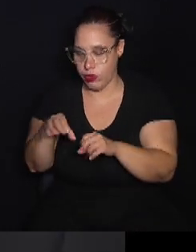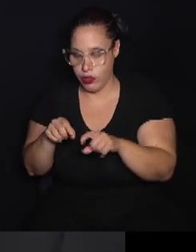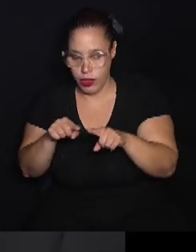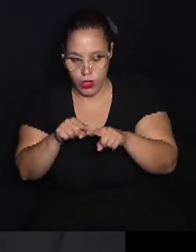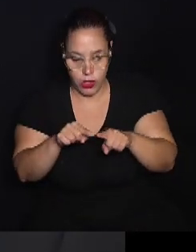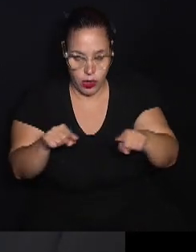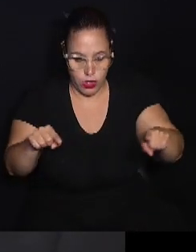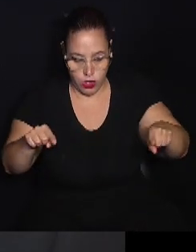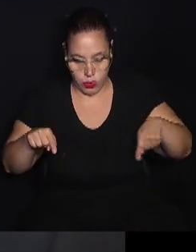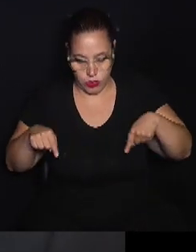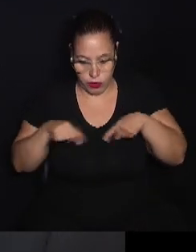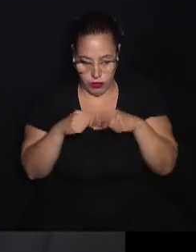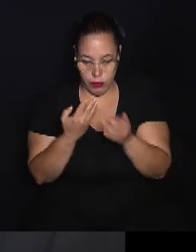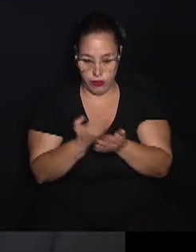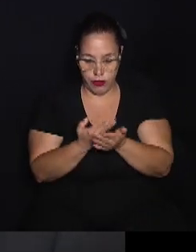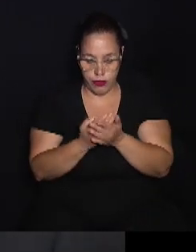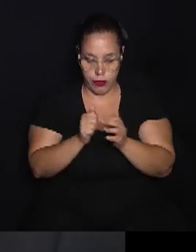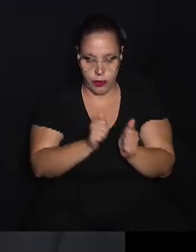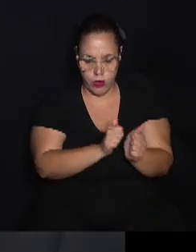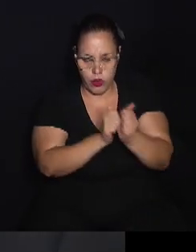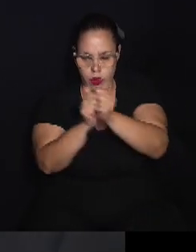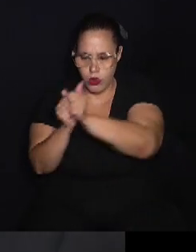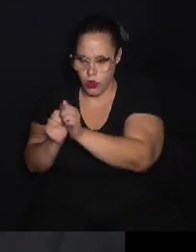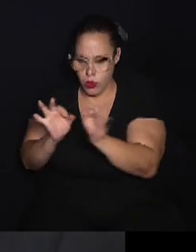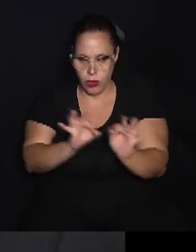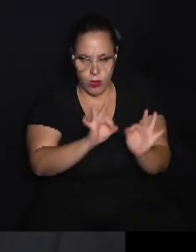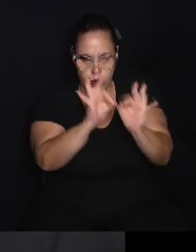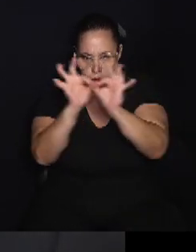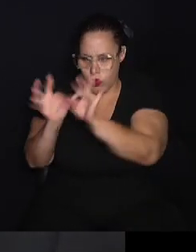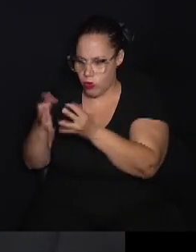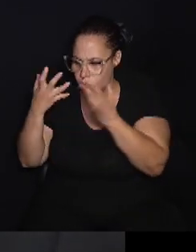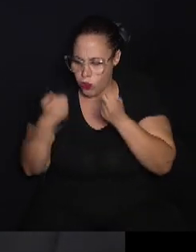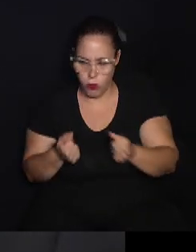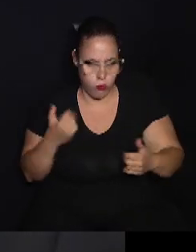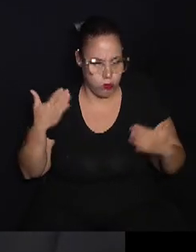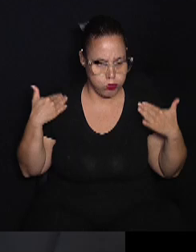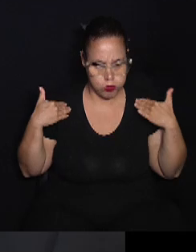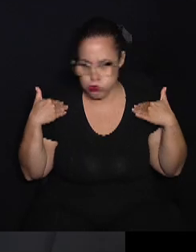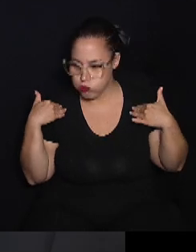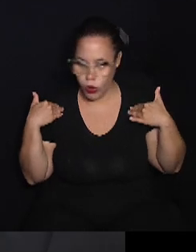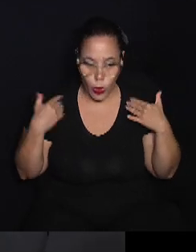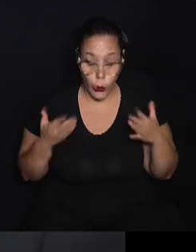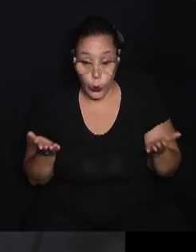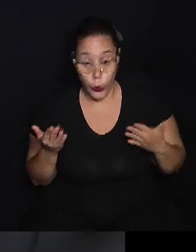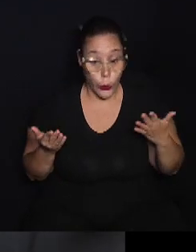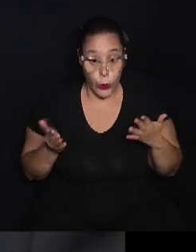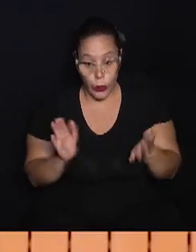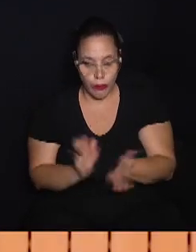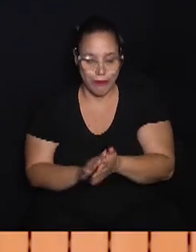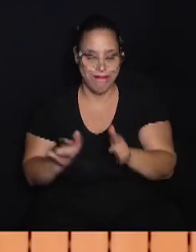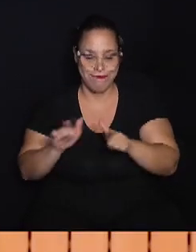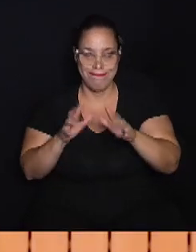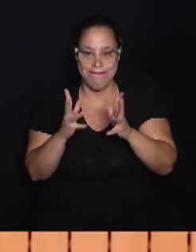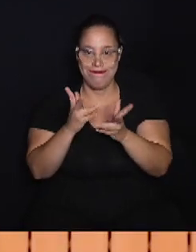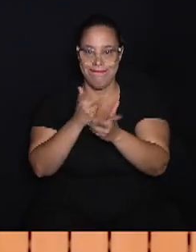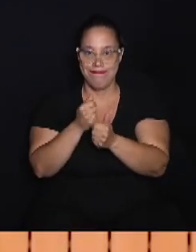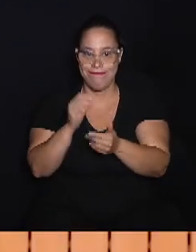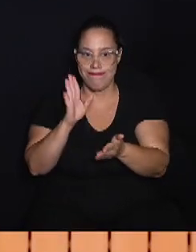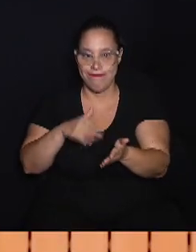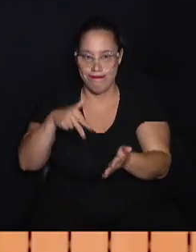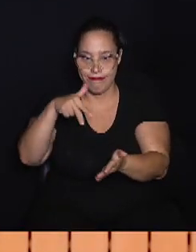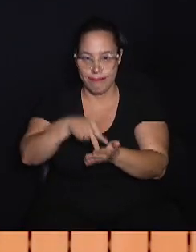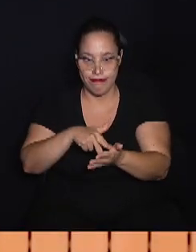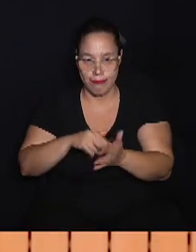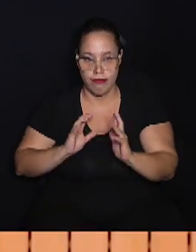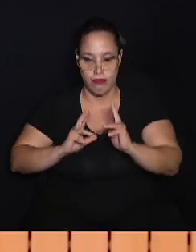aula né de acompanhamento de acolhida de alegria que vocês fazem esse trabalho maravilhoso eu quero dedicar esse diploma